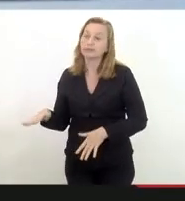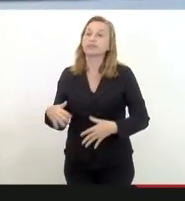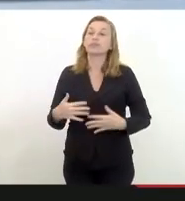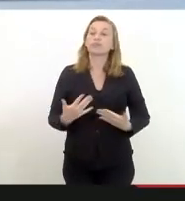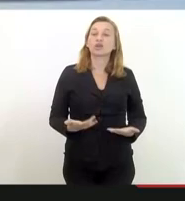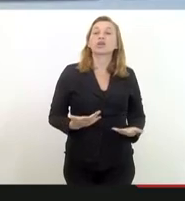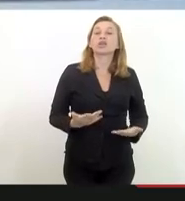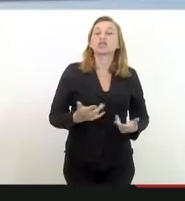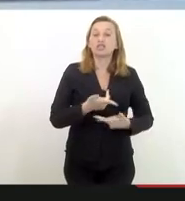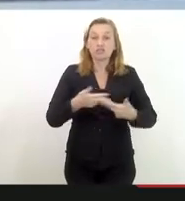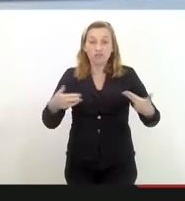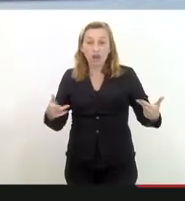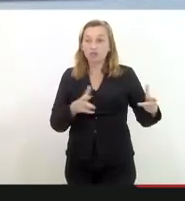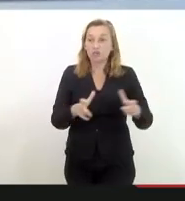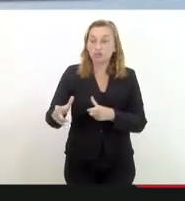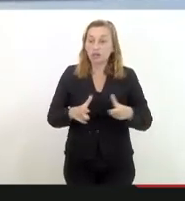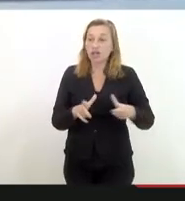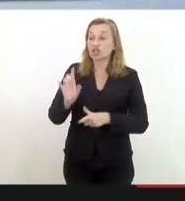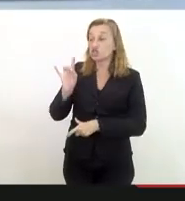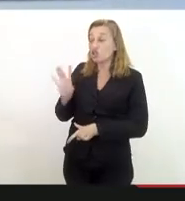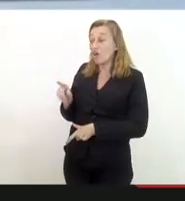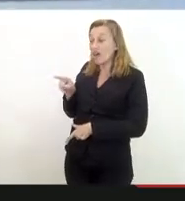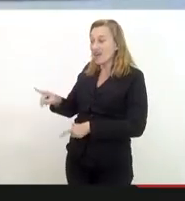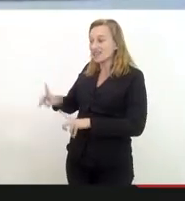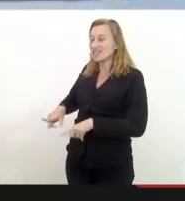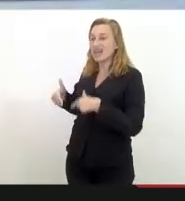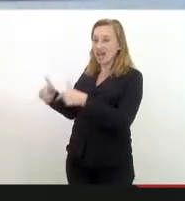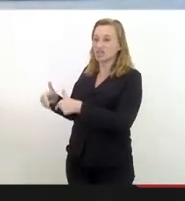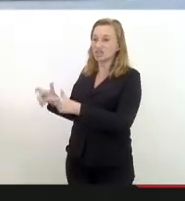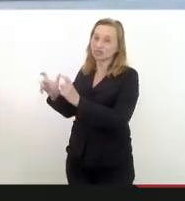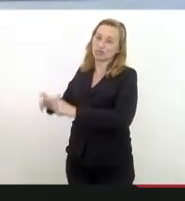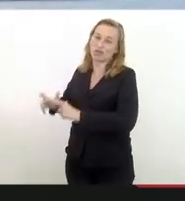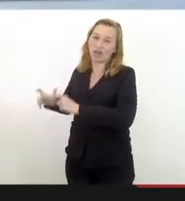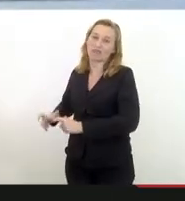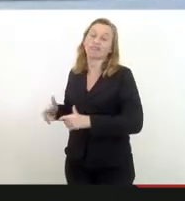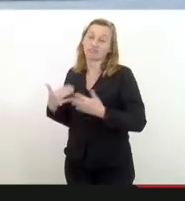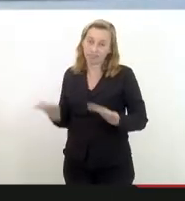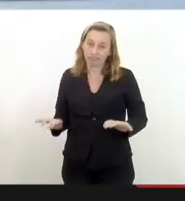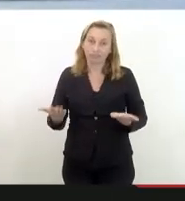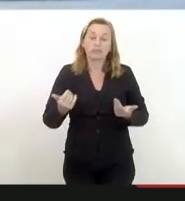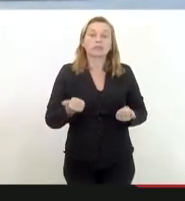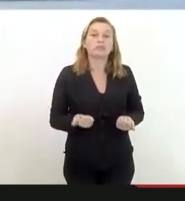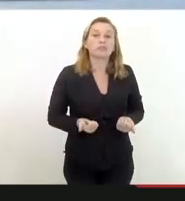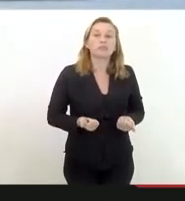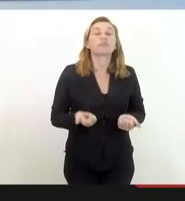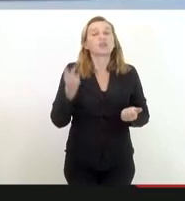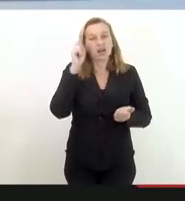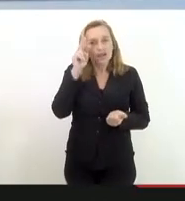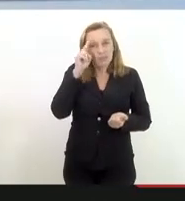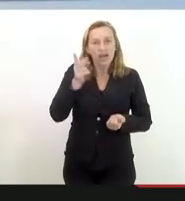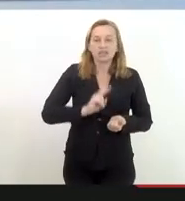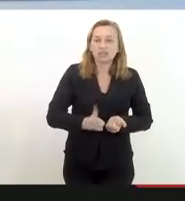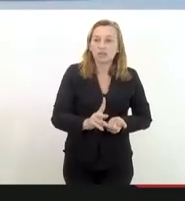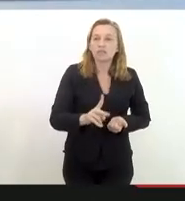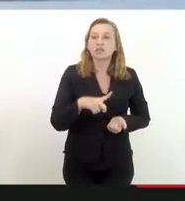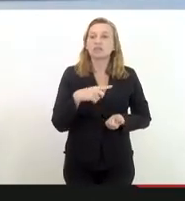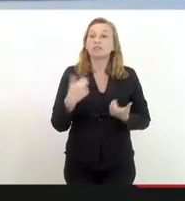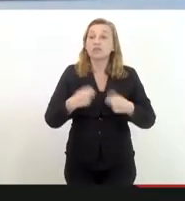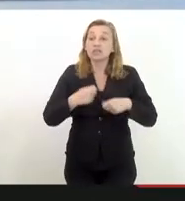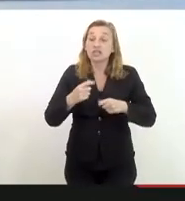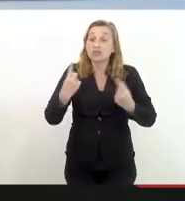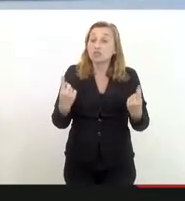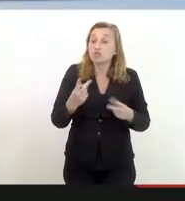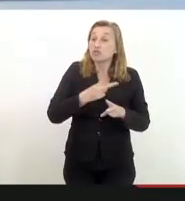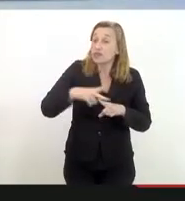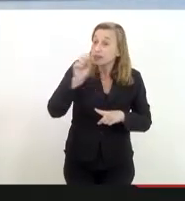que em muitos locais são só elas que atuam nessa localidade, né? Lembrar sempre que a gente precisa vencer